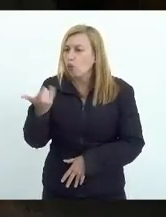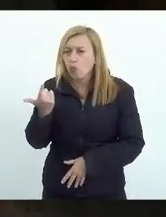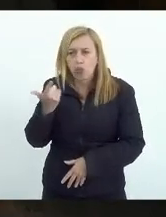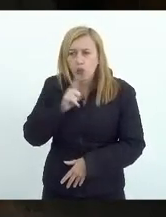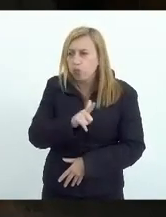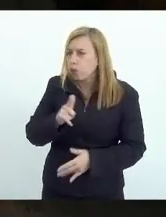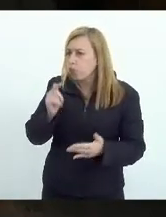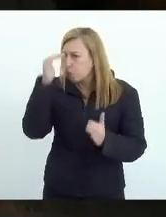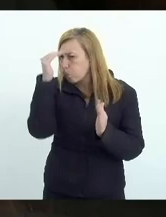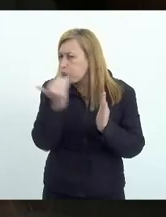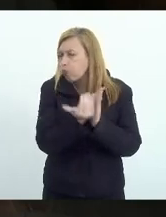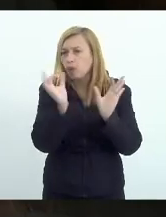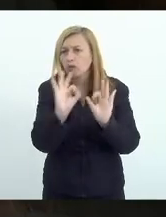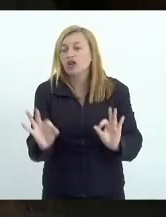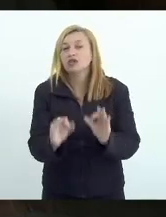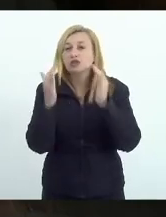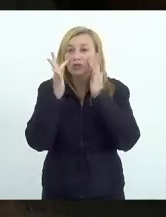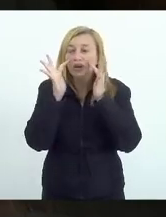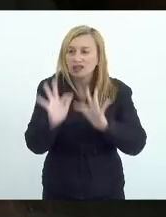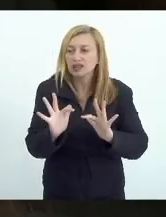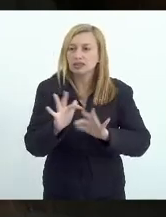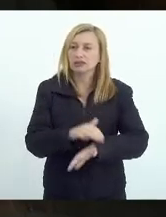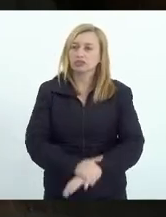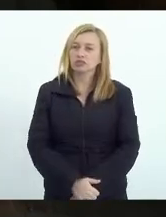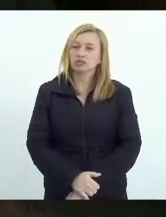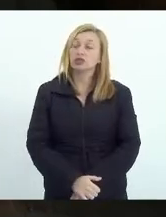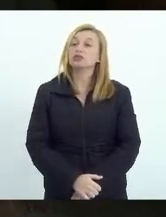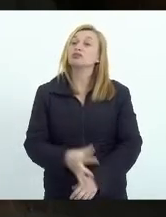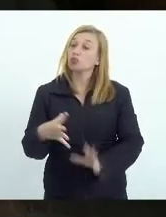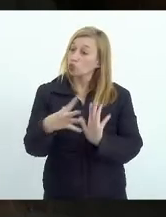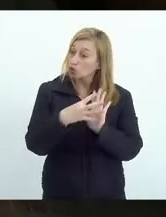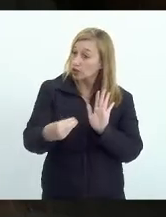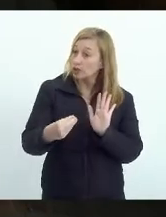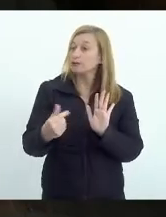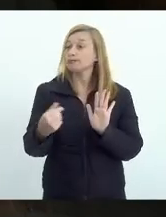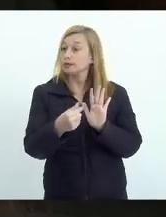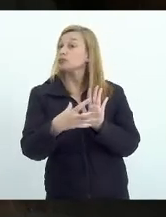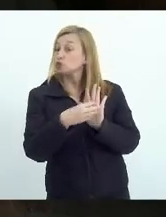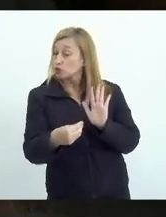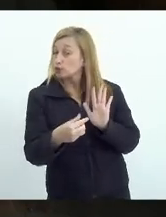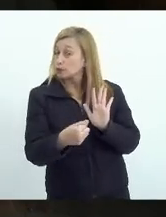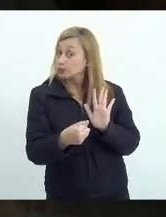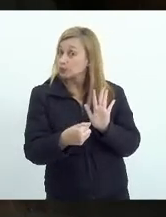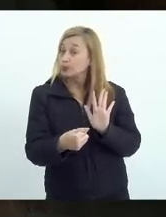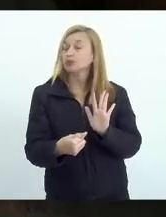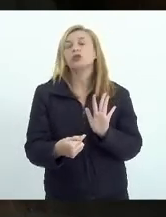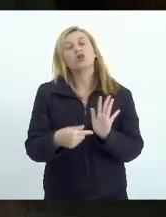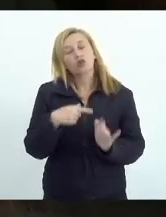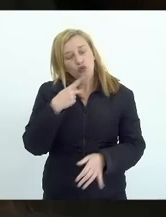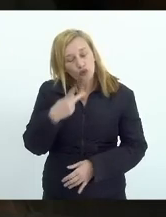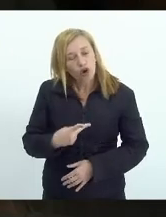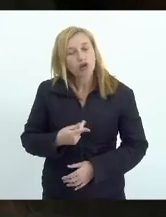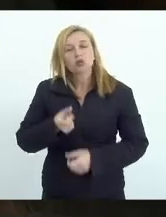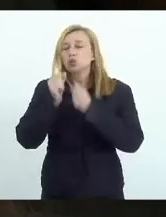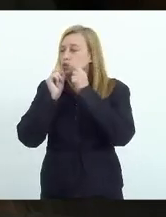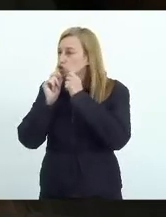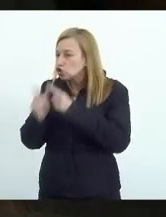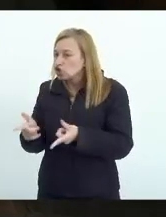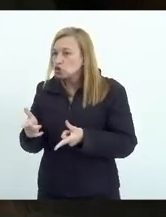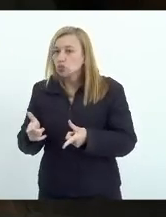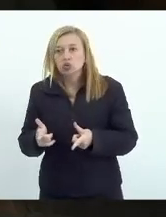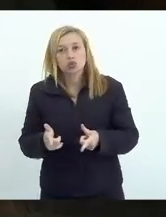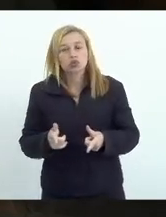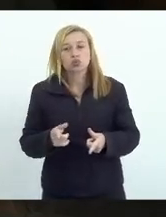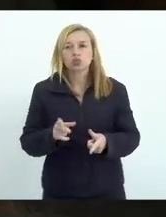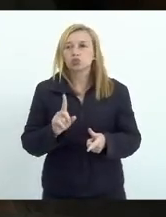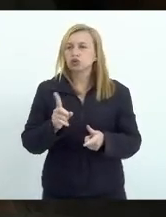cumprir. Então, eu queria chamar a atenção para esse modelo, né? Esse modelo é que eu questiono, que eu critico, não